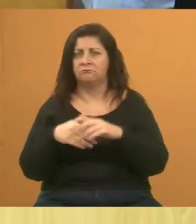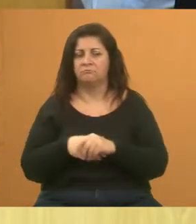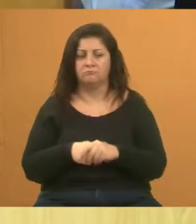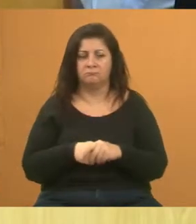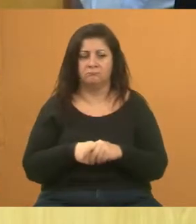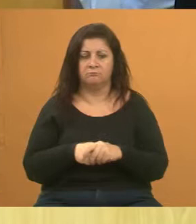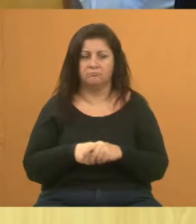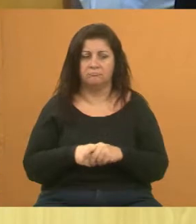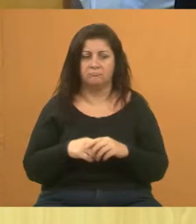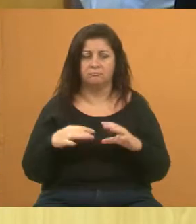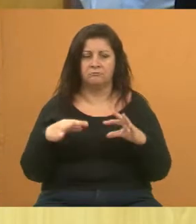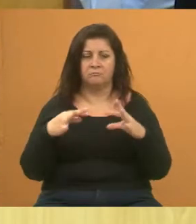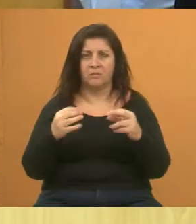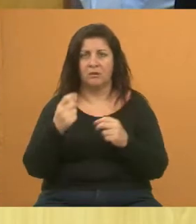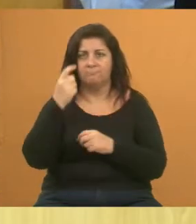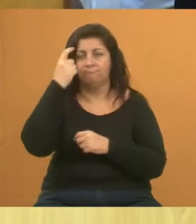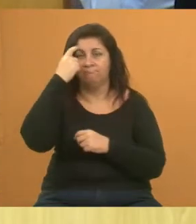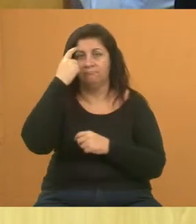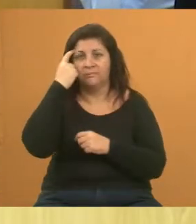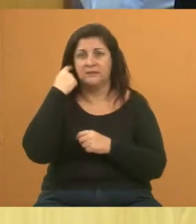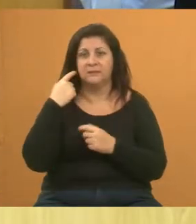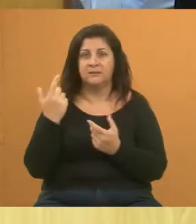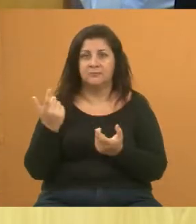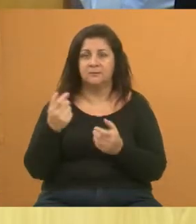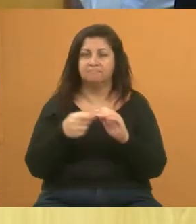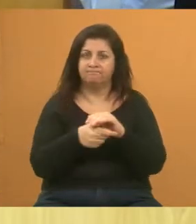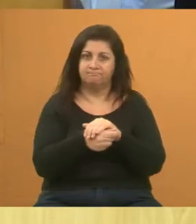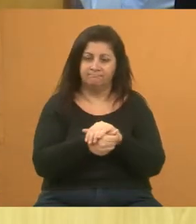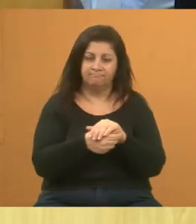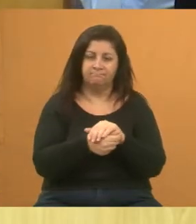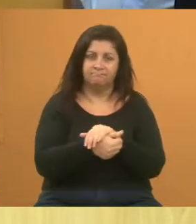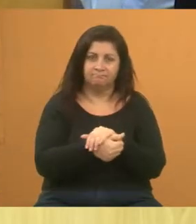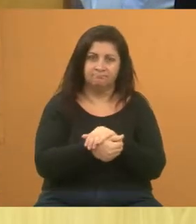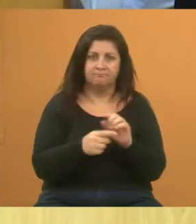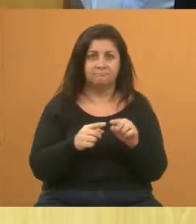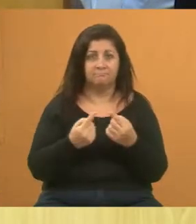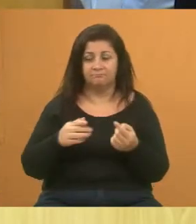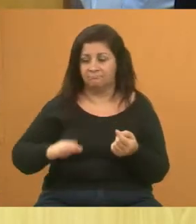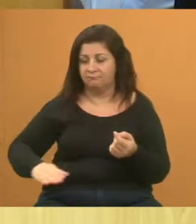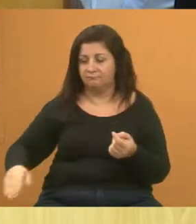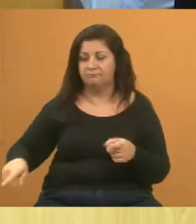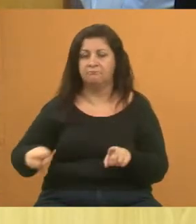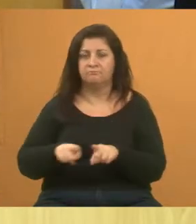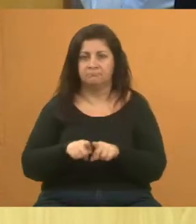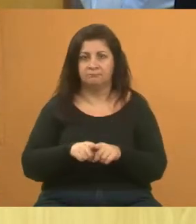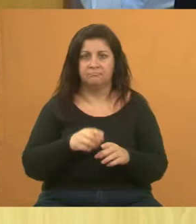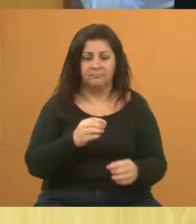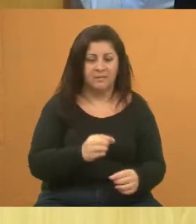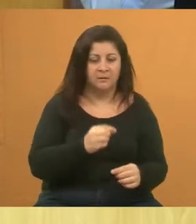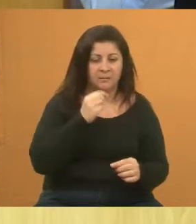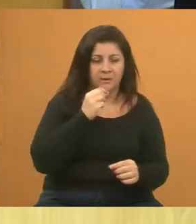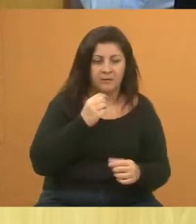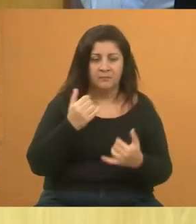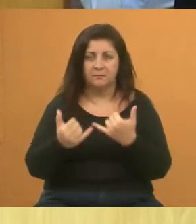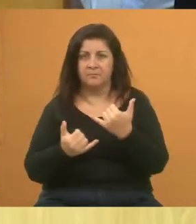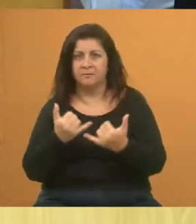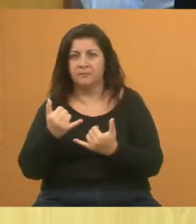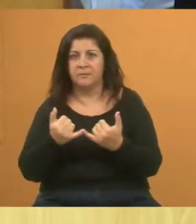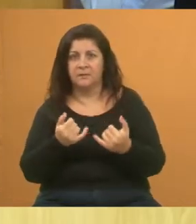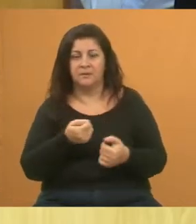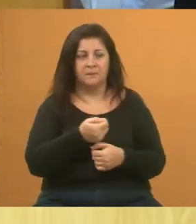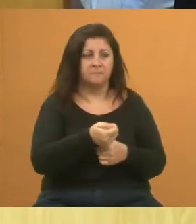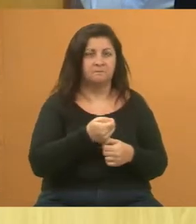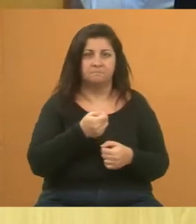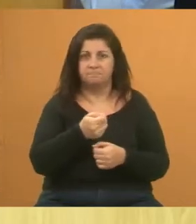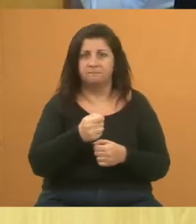que ficamos todos pensando na questão da tartaruga, mas crianças também manipulam, né? Brincam umas com as outras,